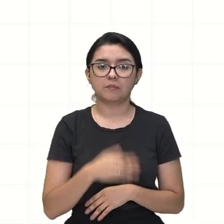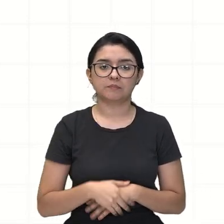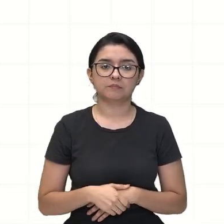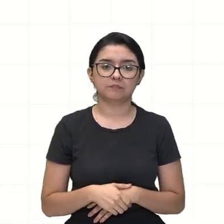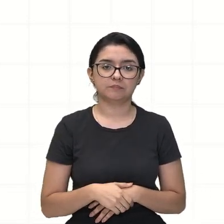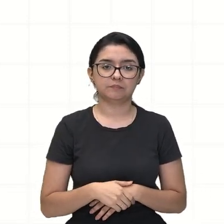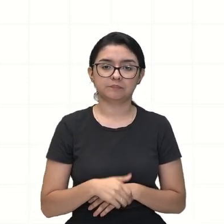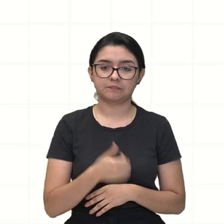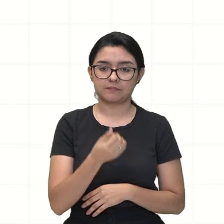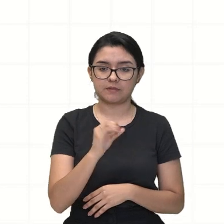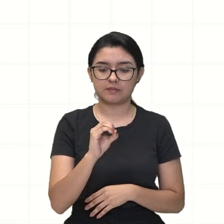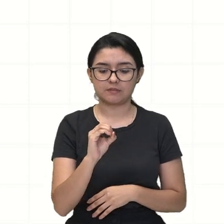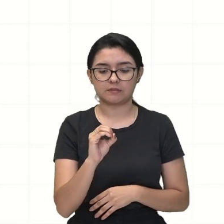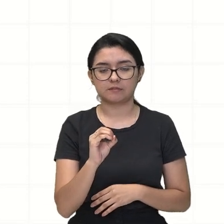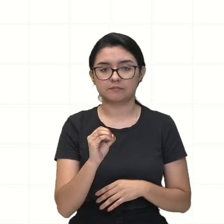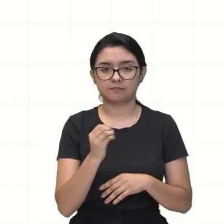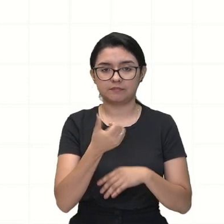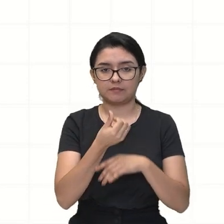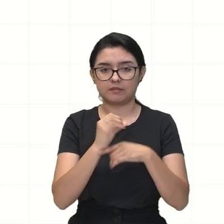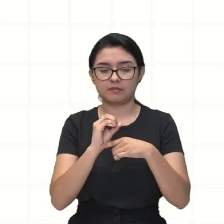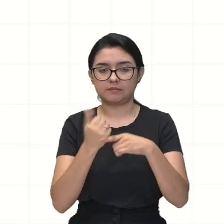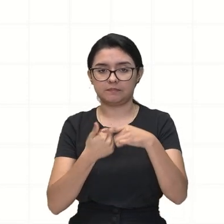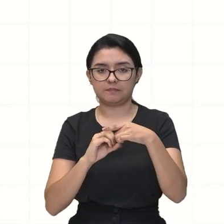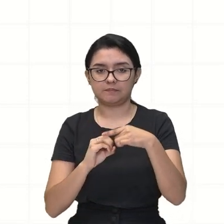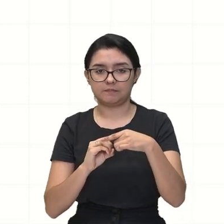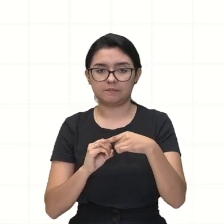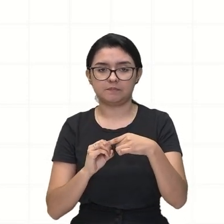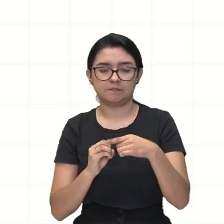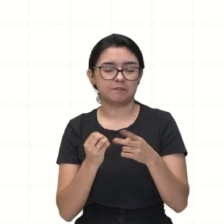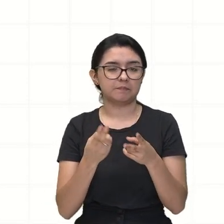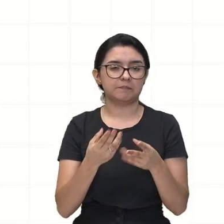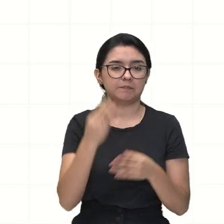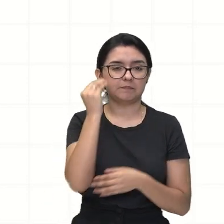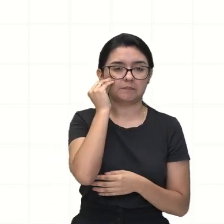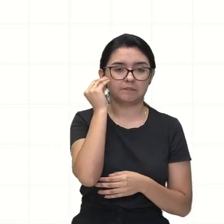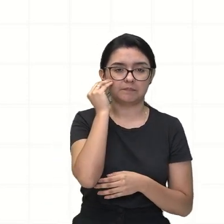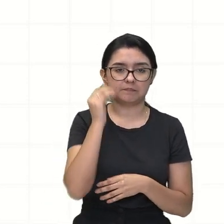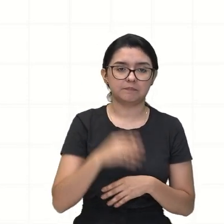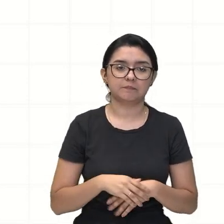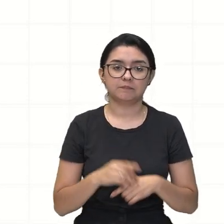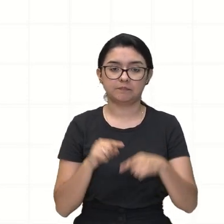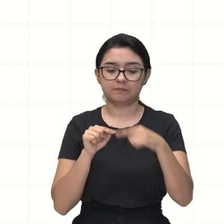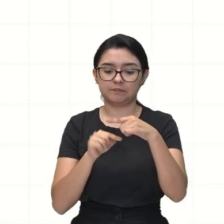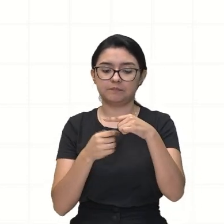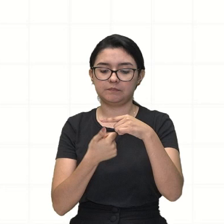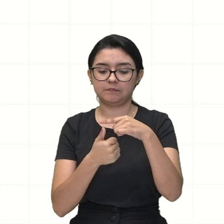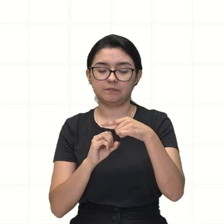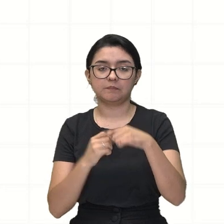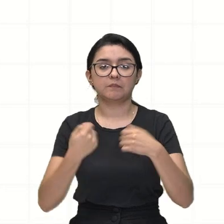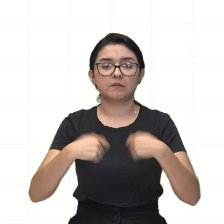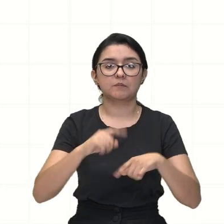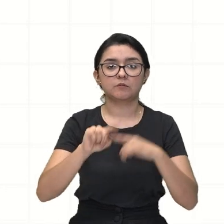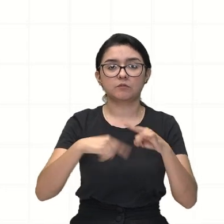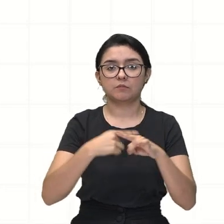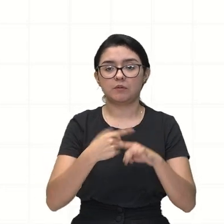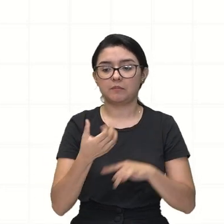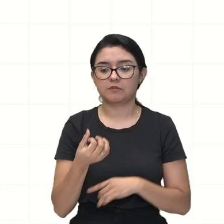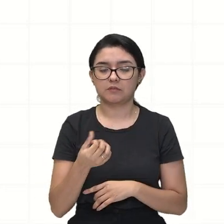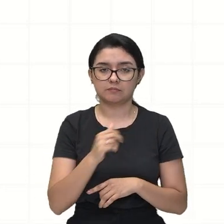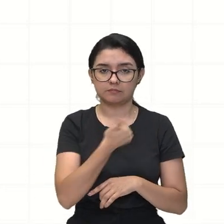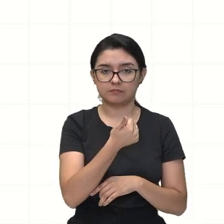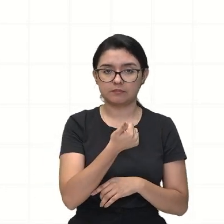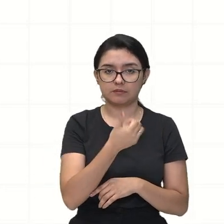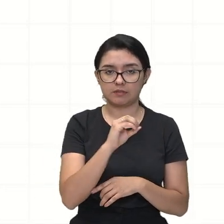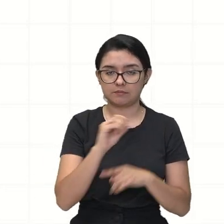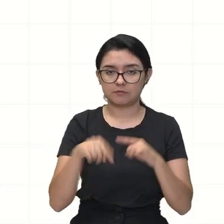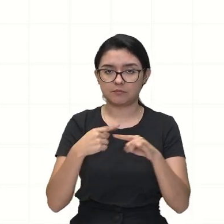60 sobre 10. Pegamos, né? Devemos observar que o denominador 10, por exemplo, foi necessário multiplicar por quanto? Por 6. Que